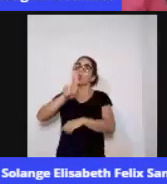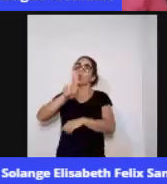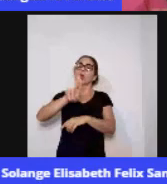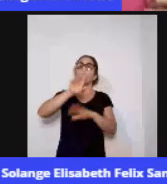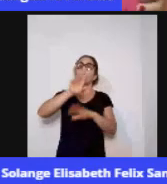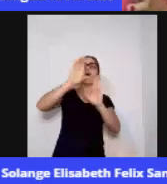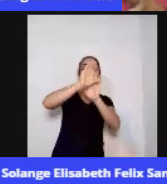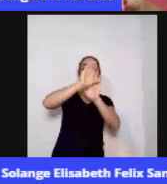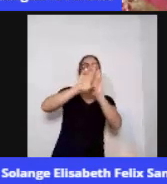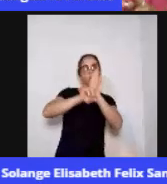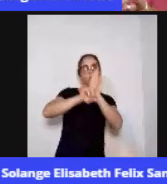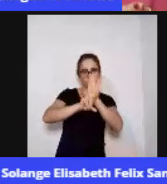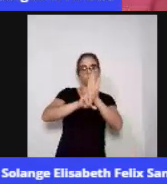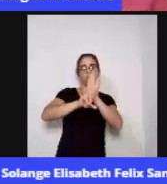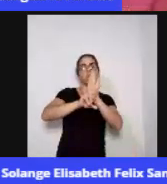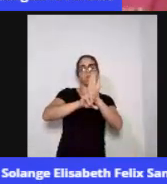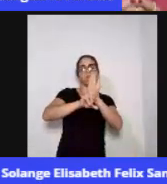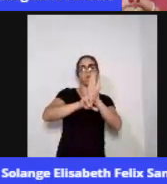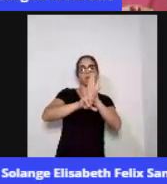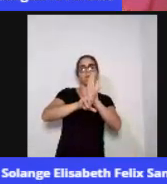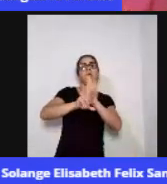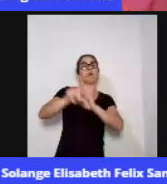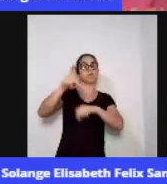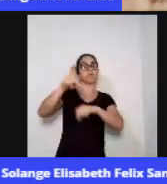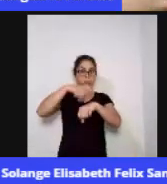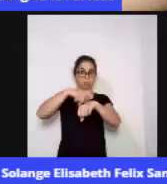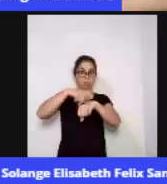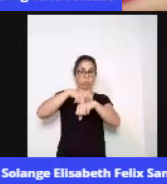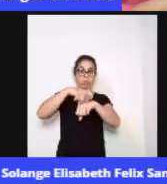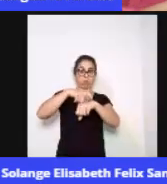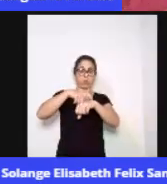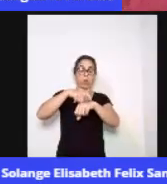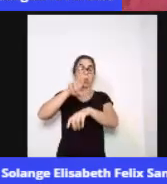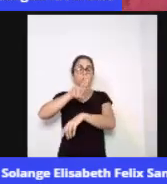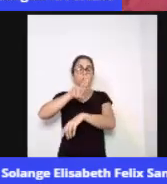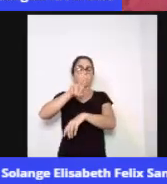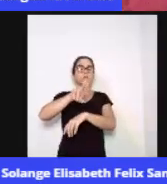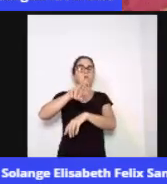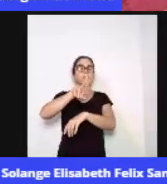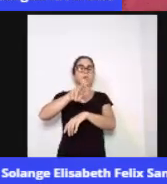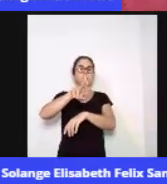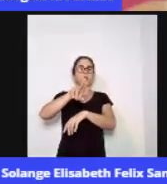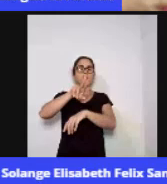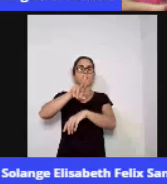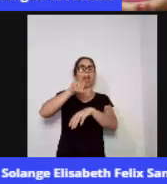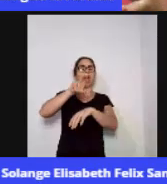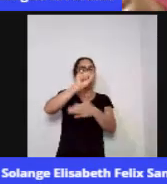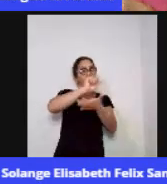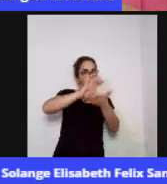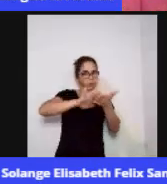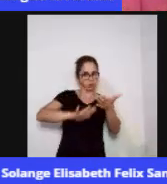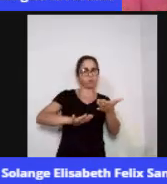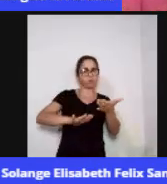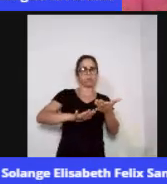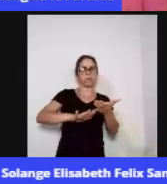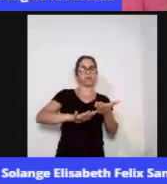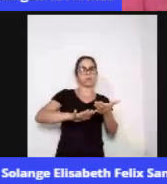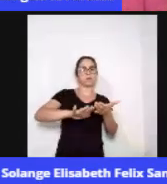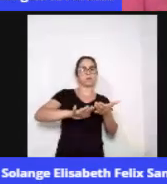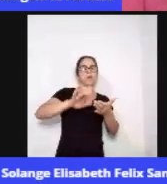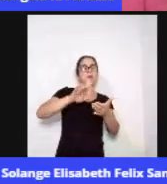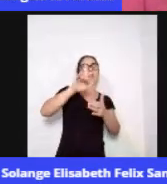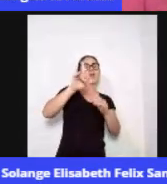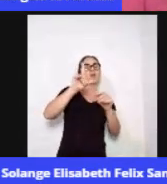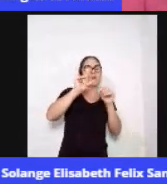circunstancial. Então, eu vou pegar aquelas atividades que eu utilizava no campus de experiência, eu vou ver onde ela se encaixa agora